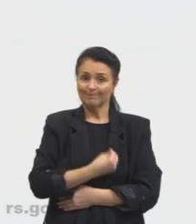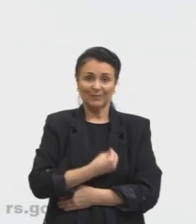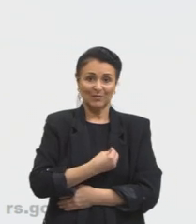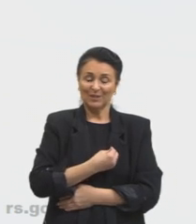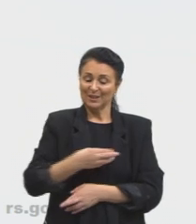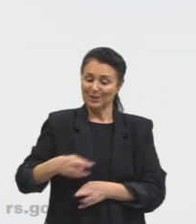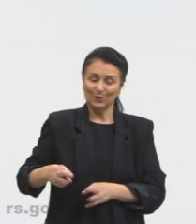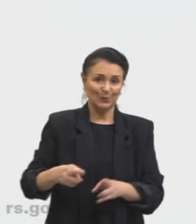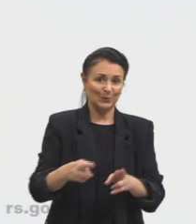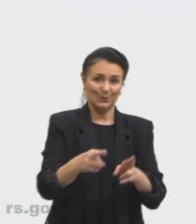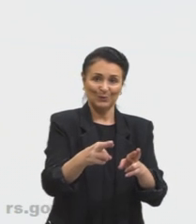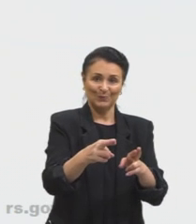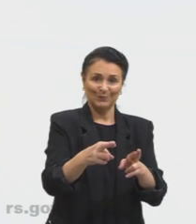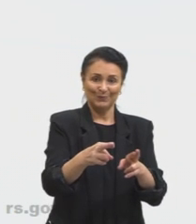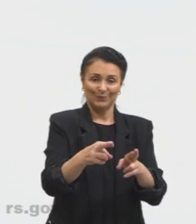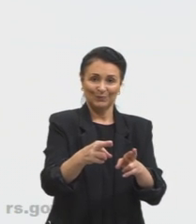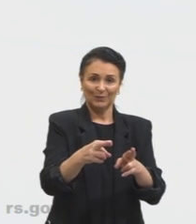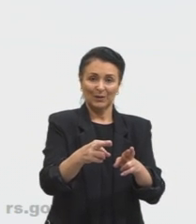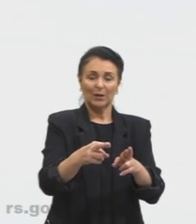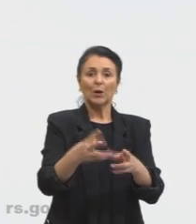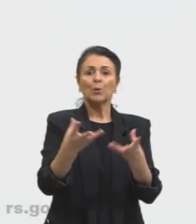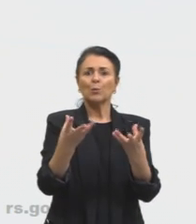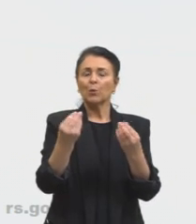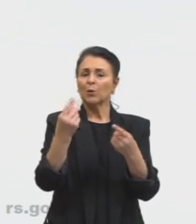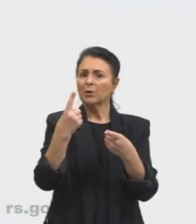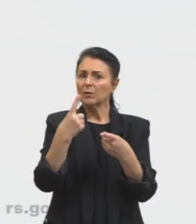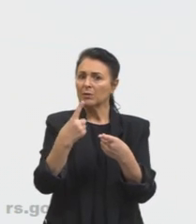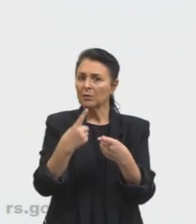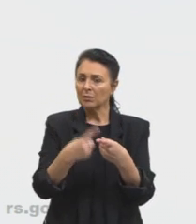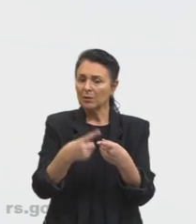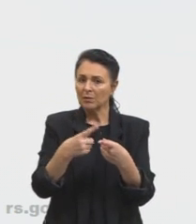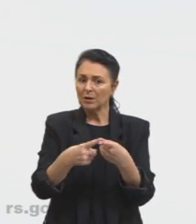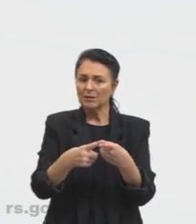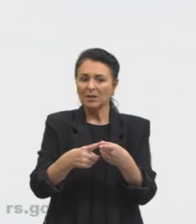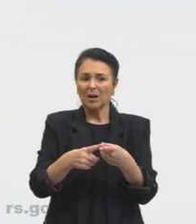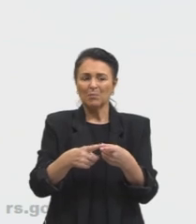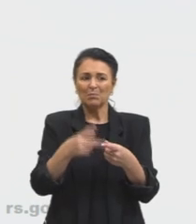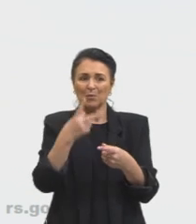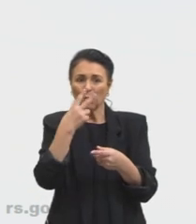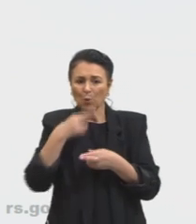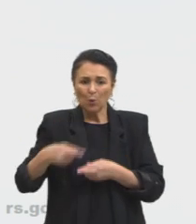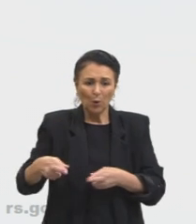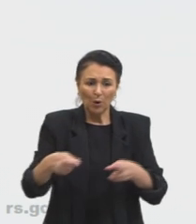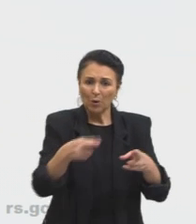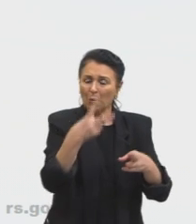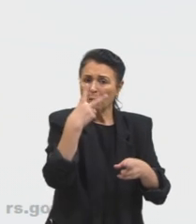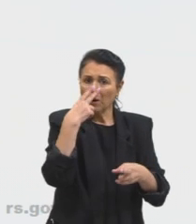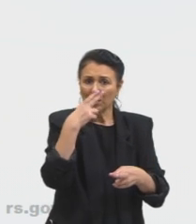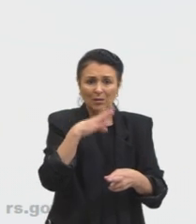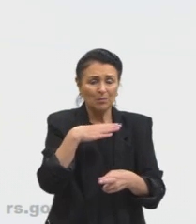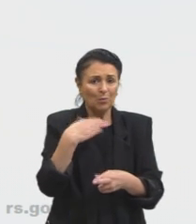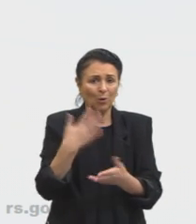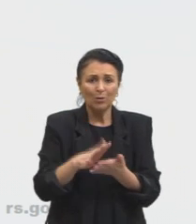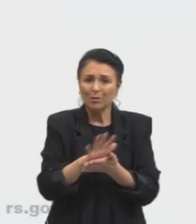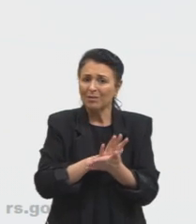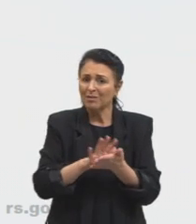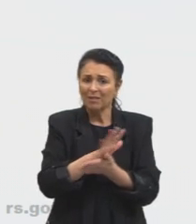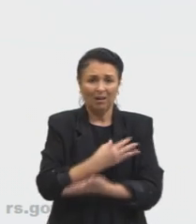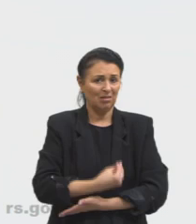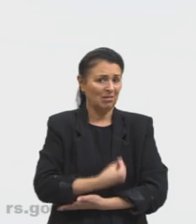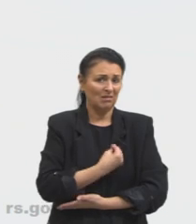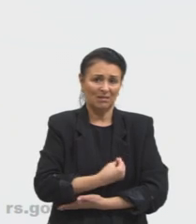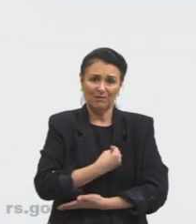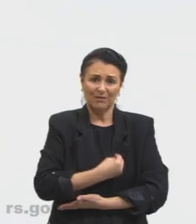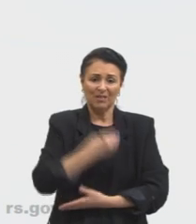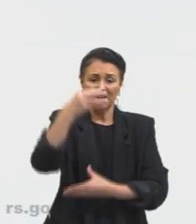nesse Rio né a gente vai muitas vezes coloco como um braço uma parte morta do Rio certo essa eutrofização um